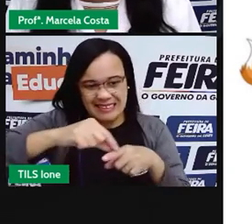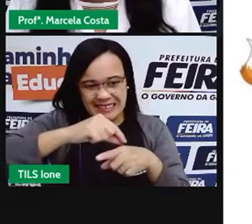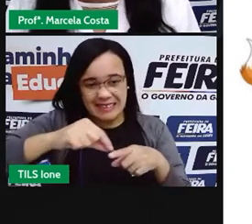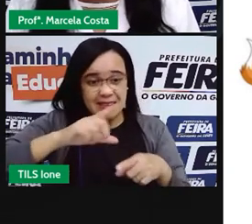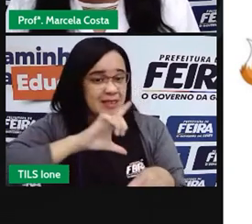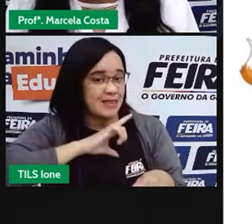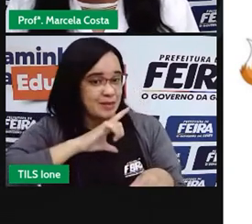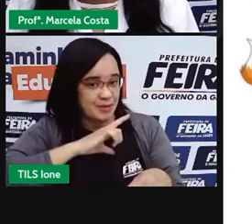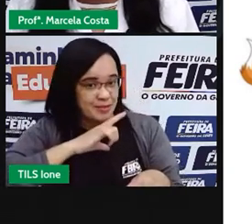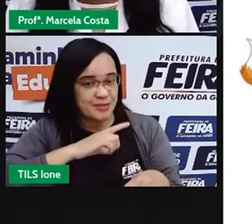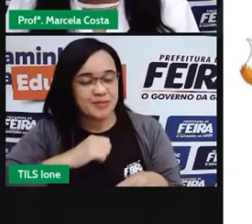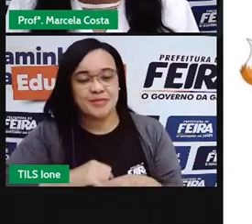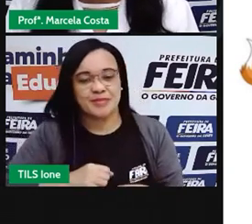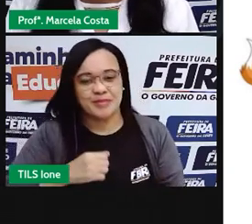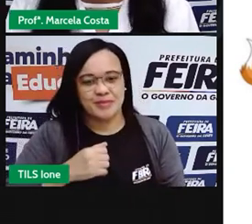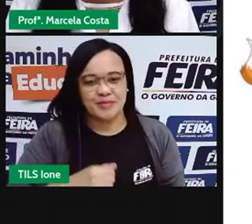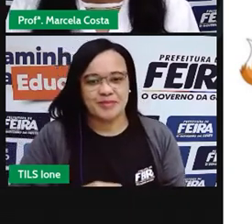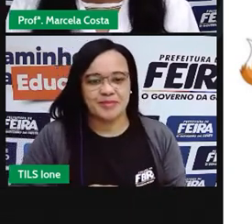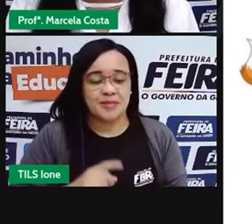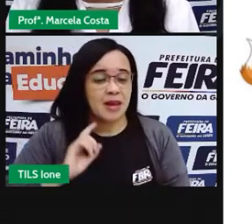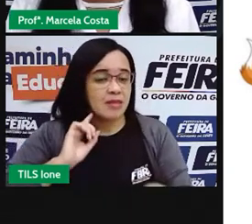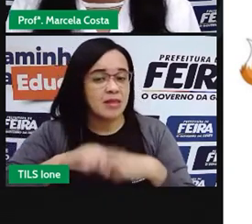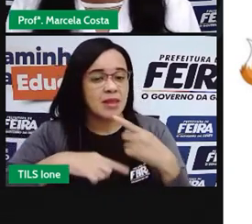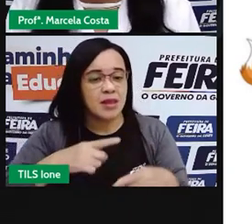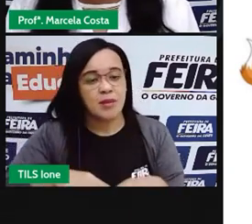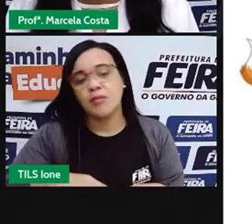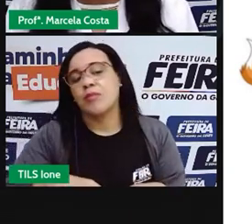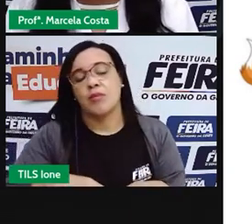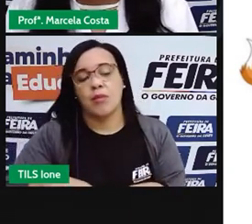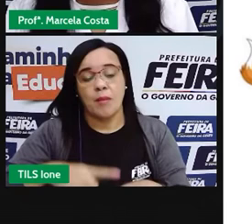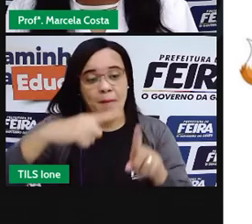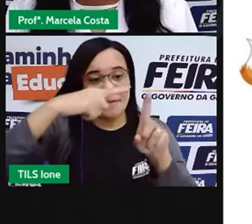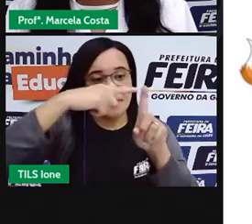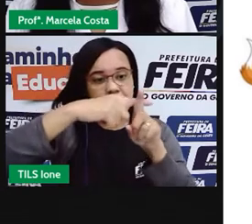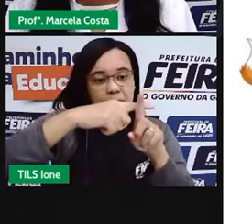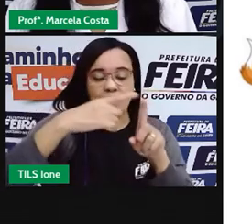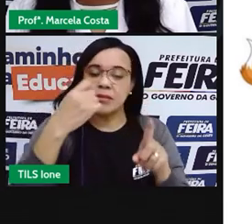Oito ossos para comer. Depois, ele ganhou mais um.